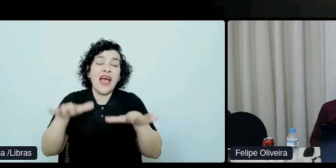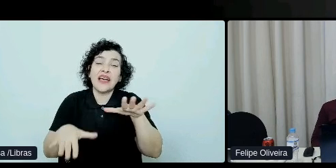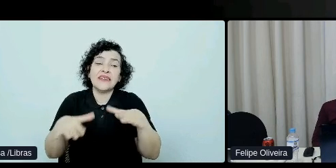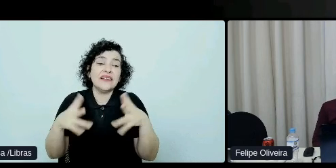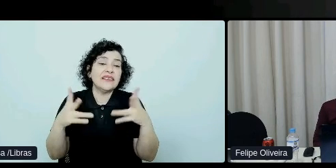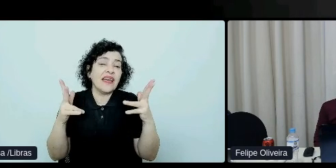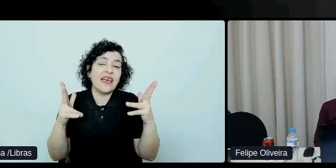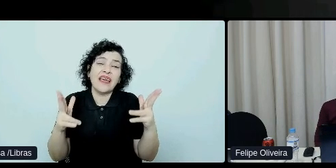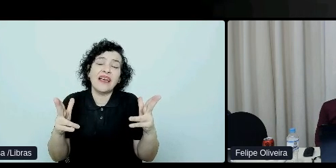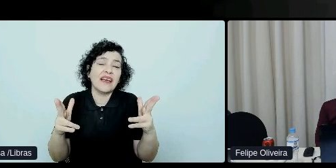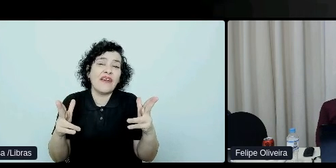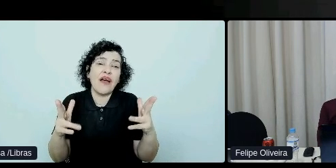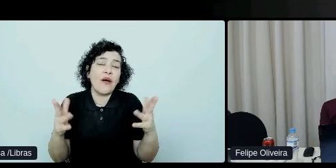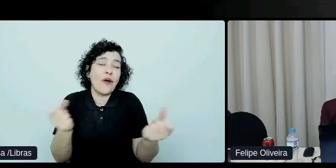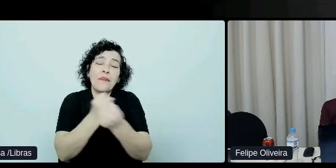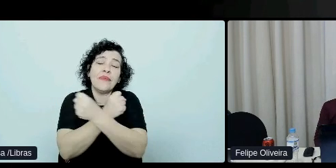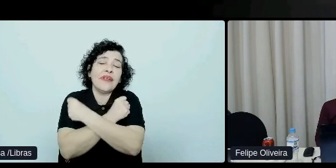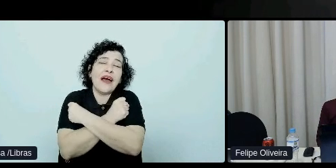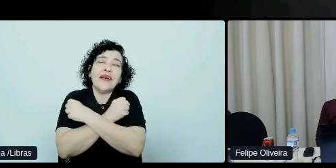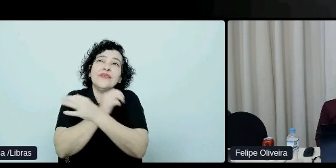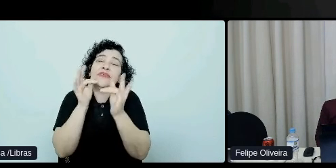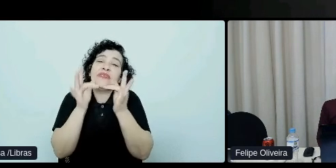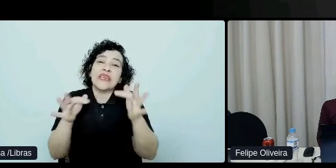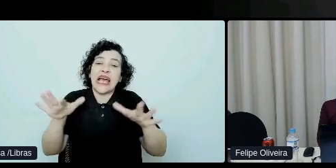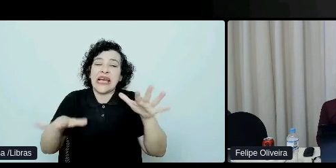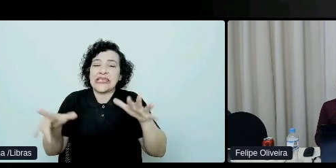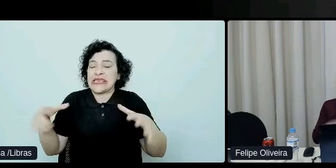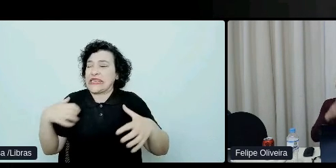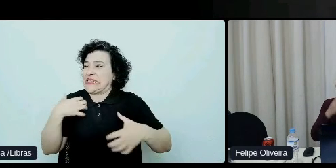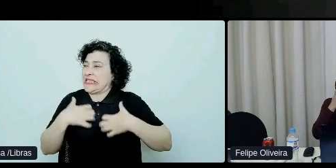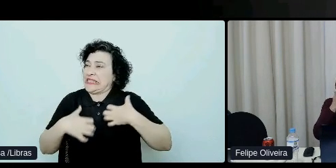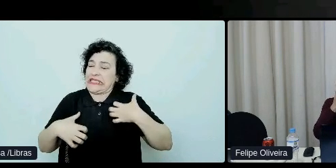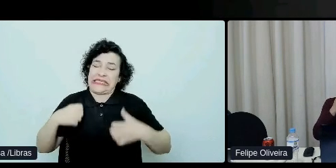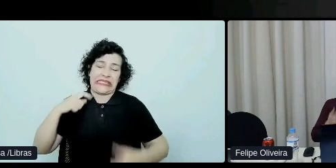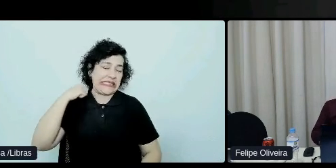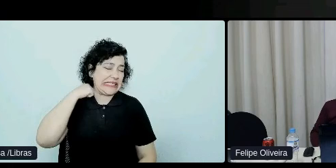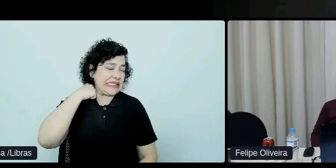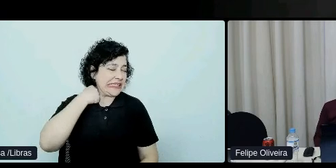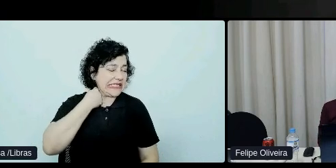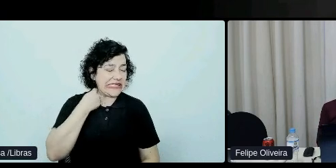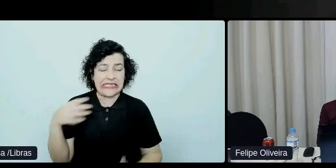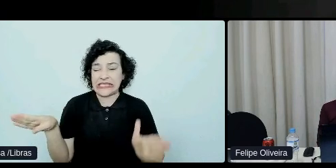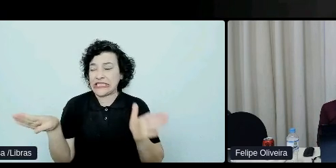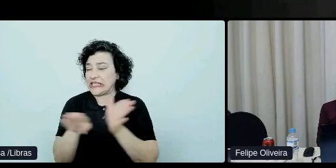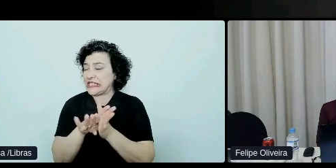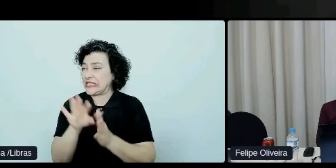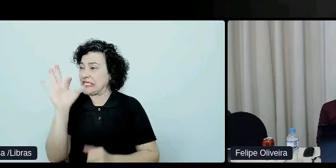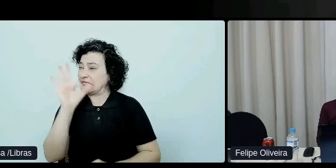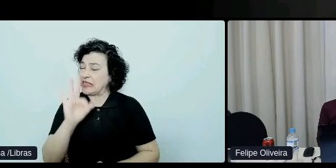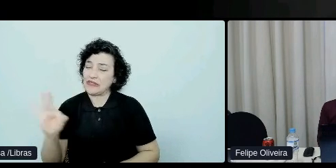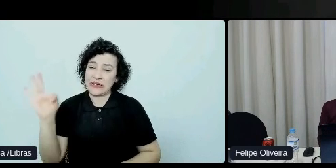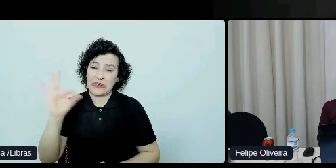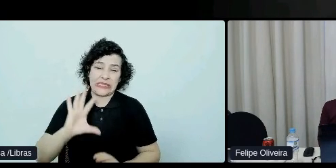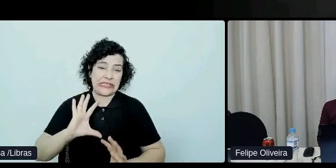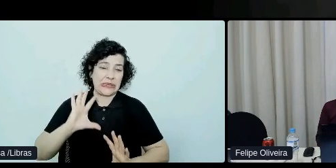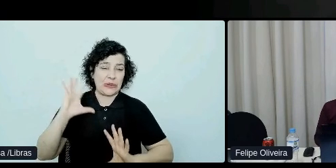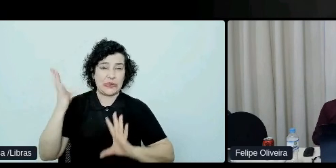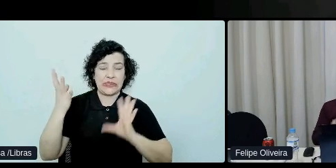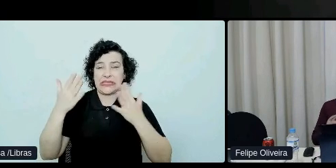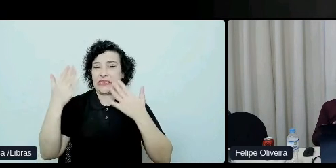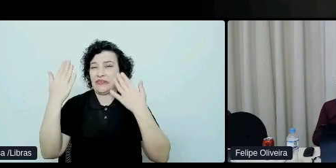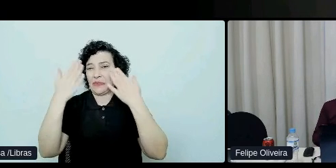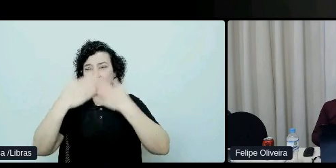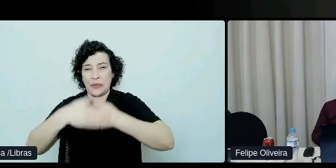abraço. Tá? Às vezes ela está estressada, chega da faculdade, ou então teve muita coisa acontecendo no dia, teve prova,